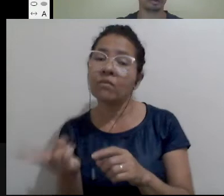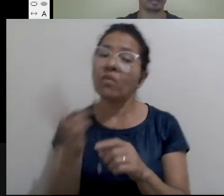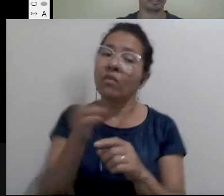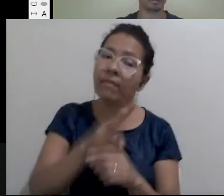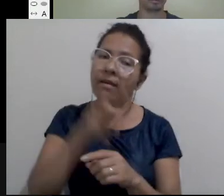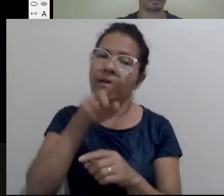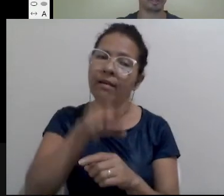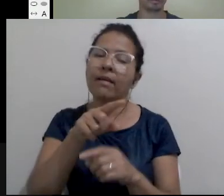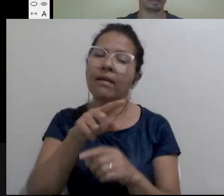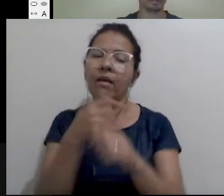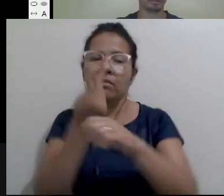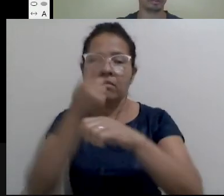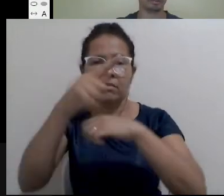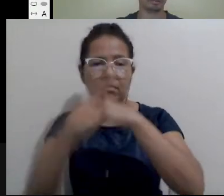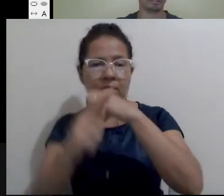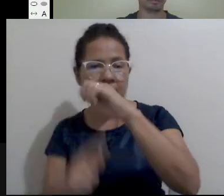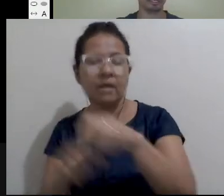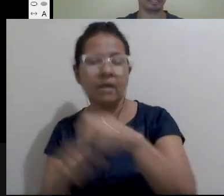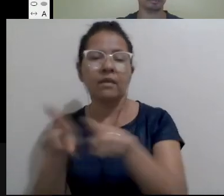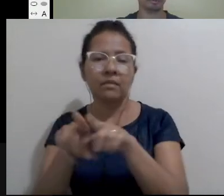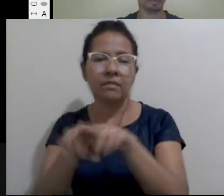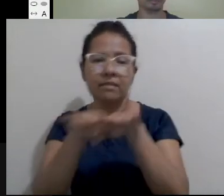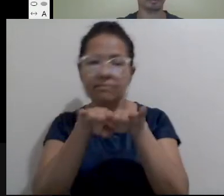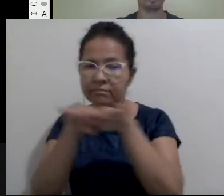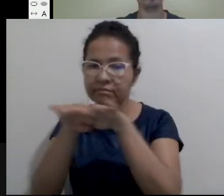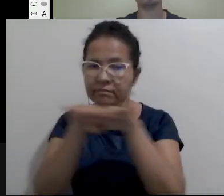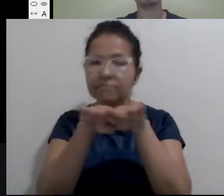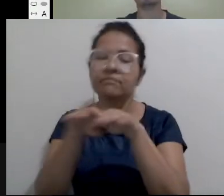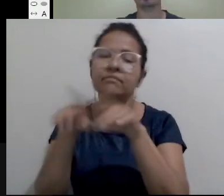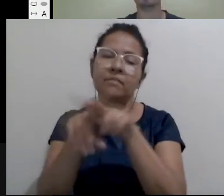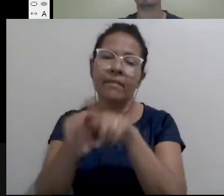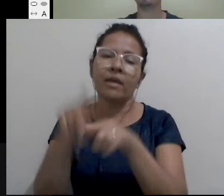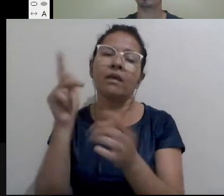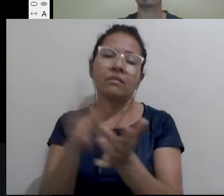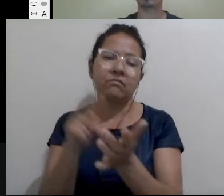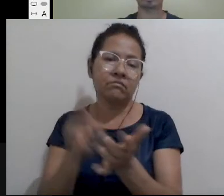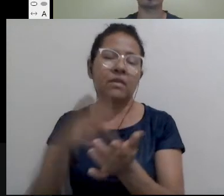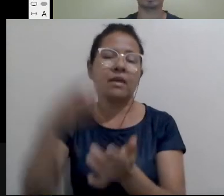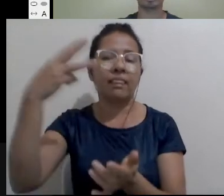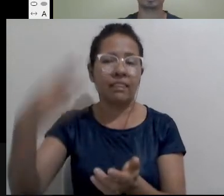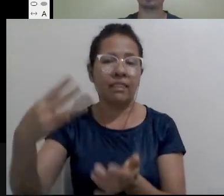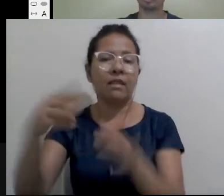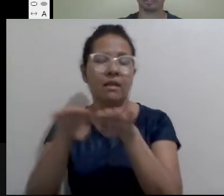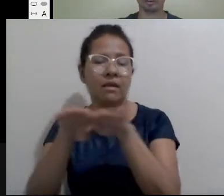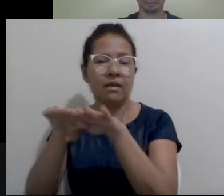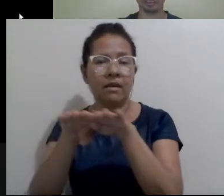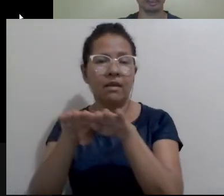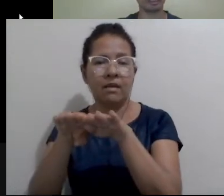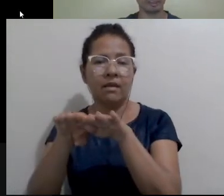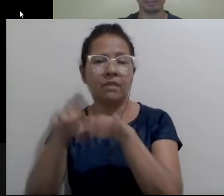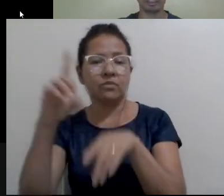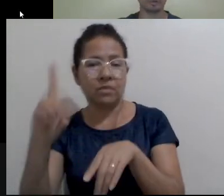vem para este orbital aqui, ó, emparelhando também, tá bom? Então, nós ficaremos com 3 orbitais emparelhados do orbital